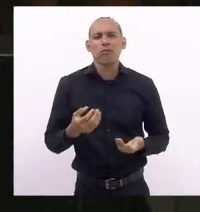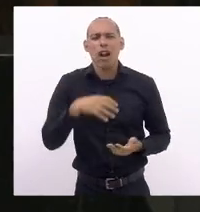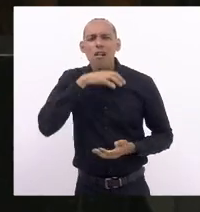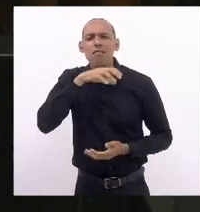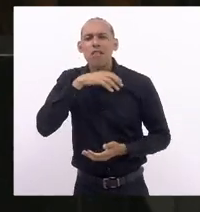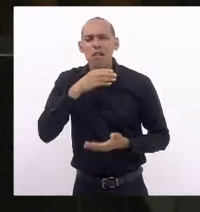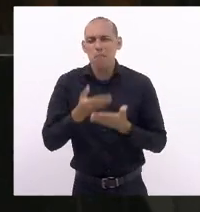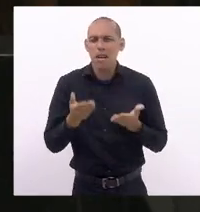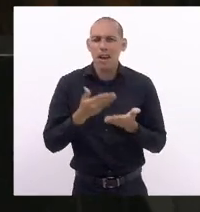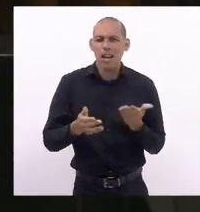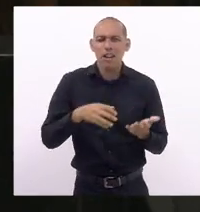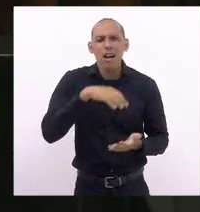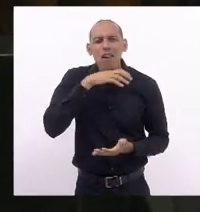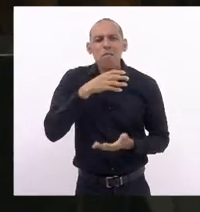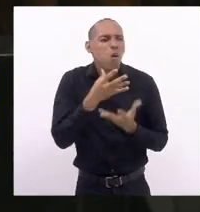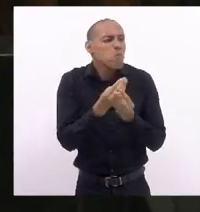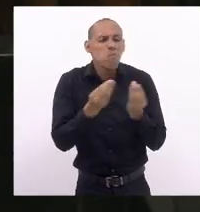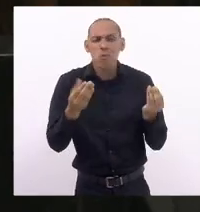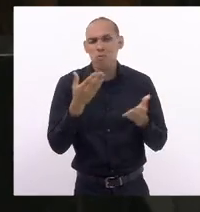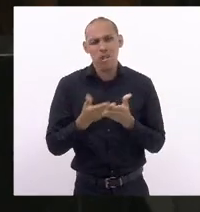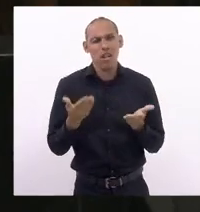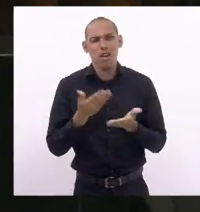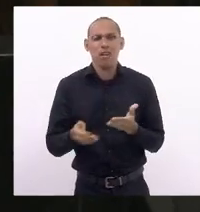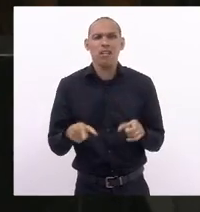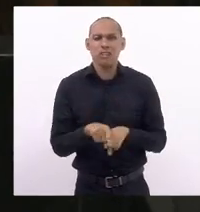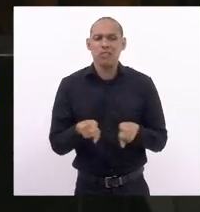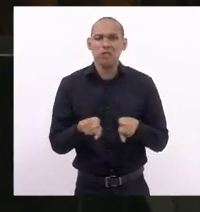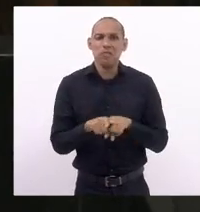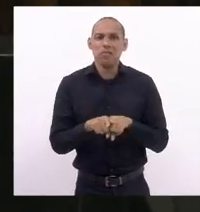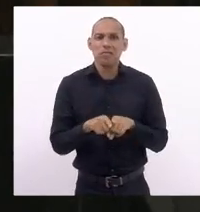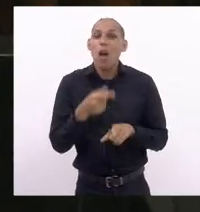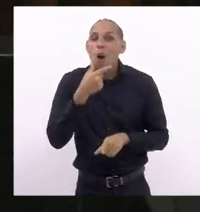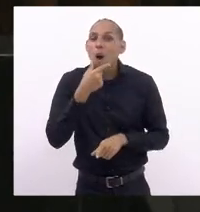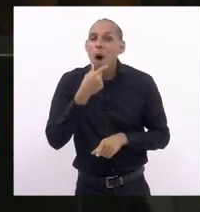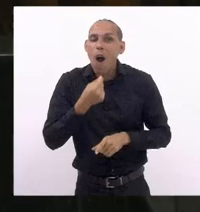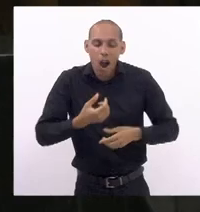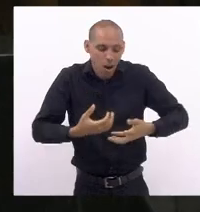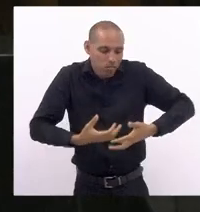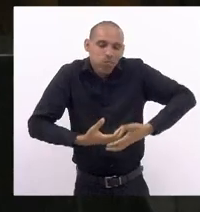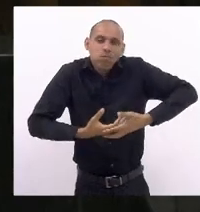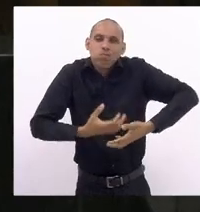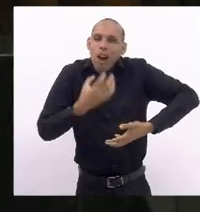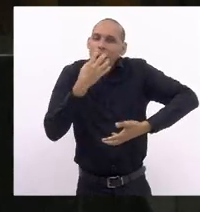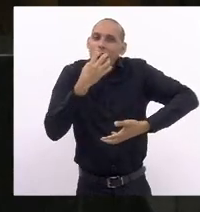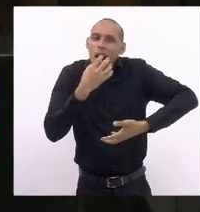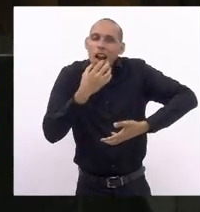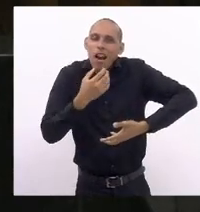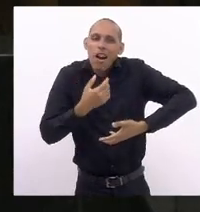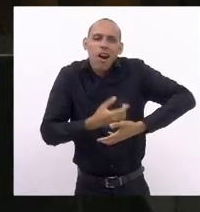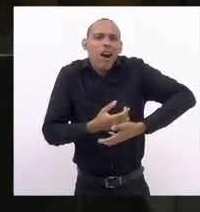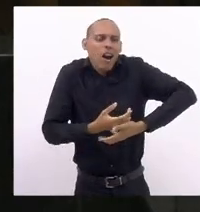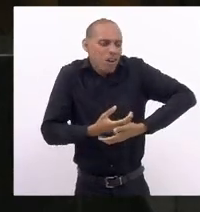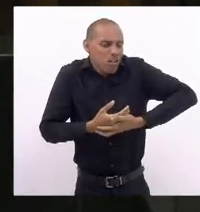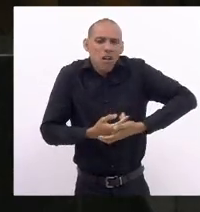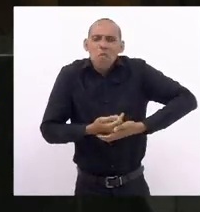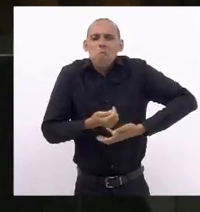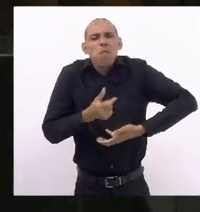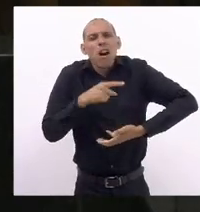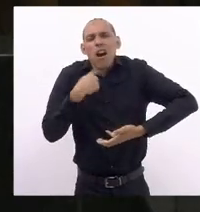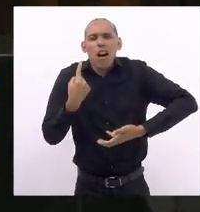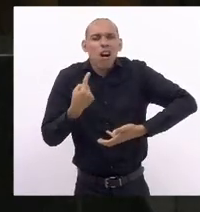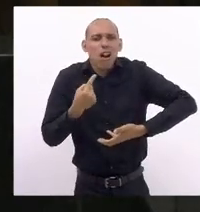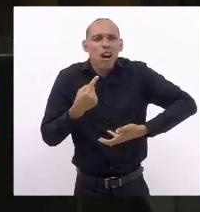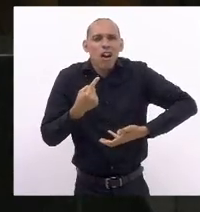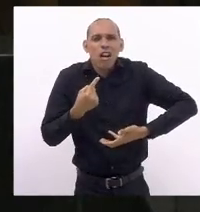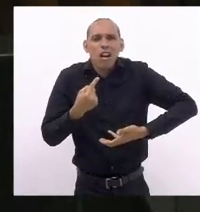vidas humanas, mas muitos animais se foram. E um senhor com um cachorro, o cachorro agonizando no meio daquela lama, e